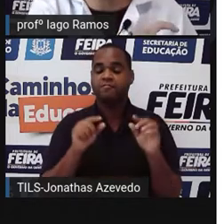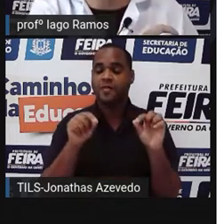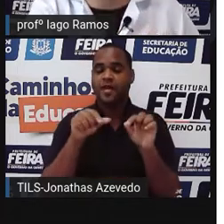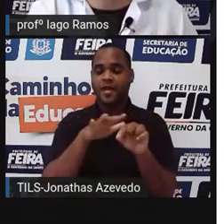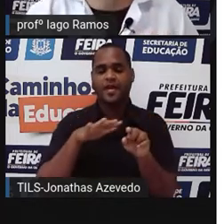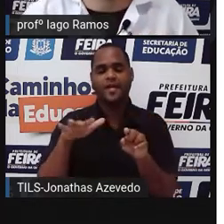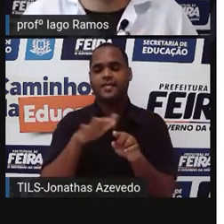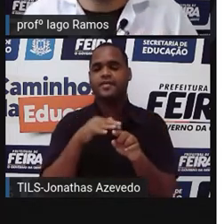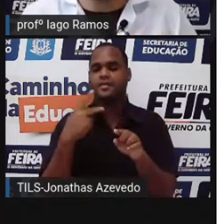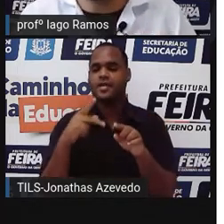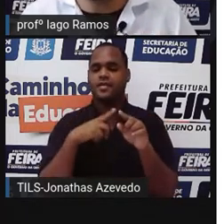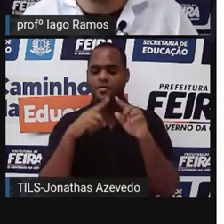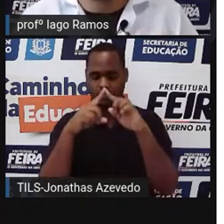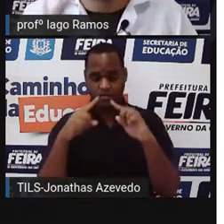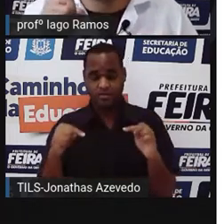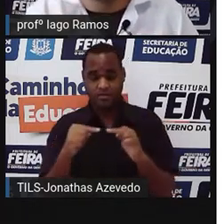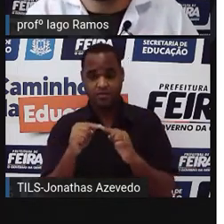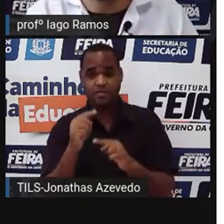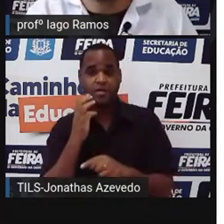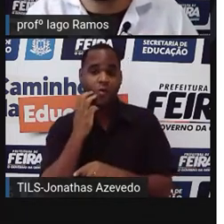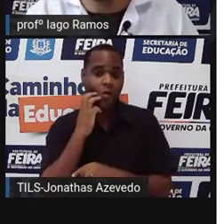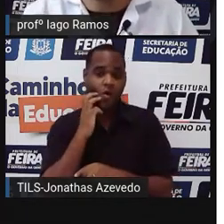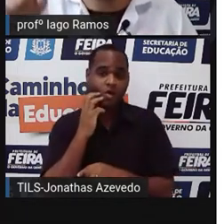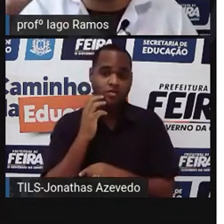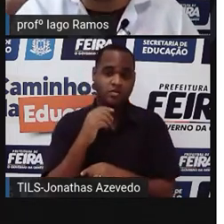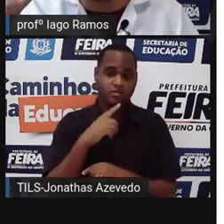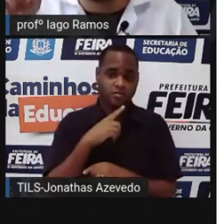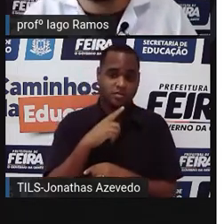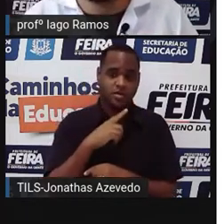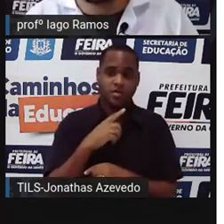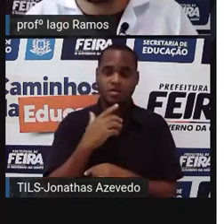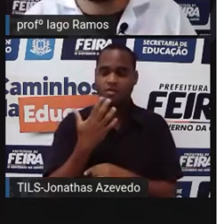do triângulozinho? Rosa, lados 3,